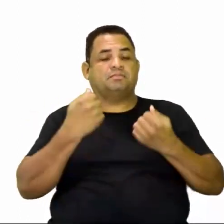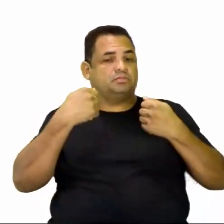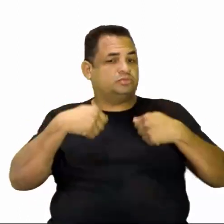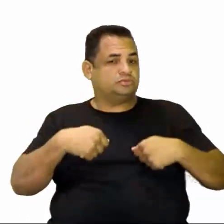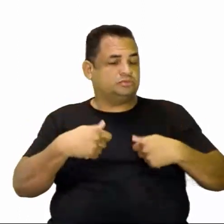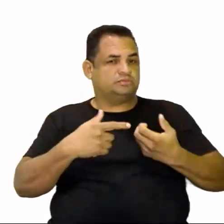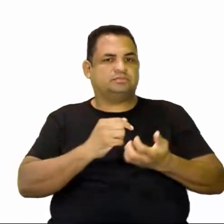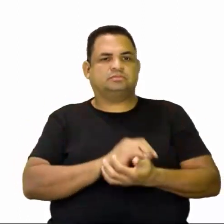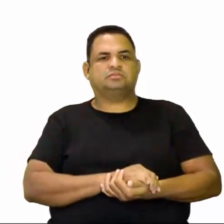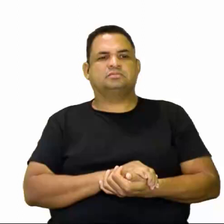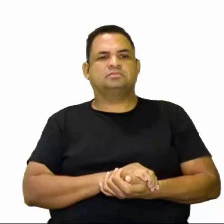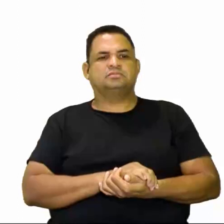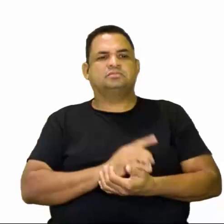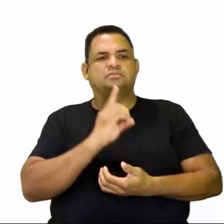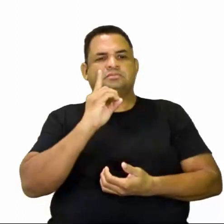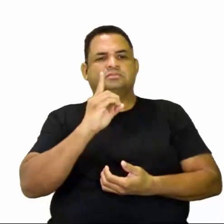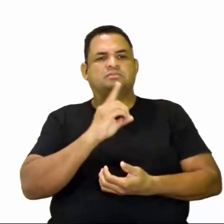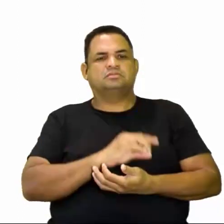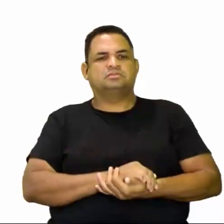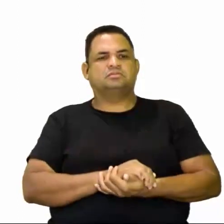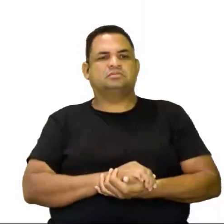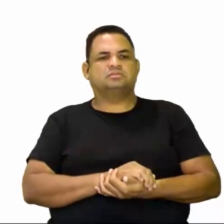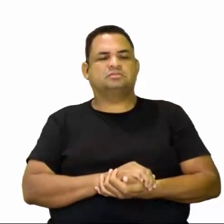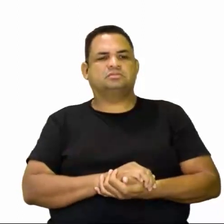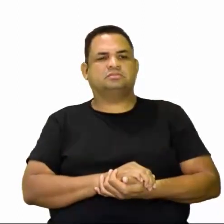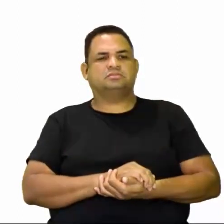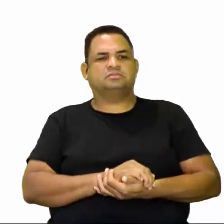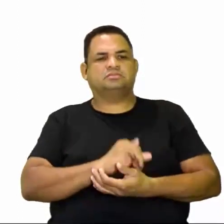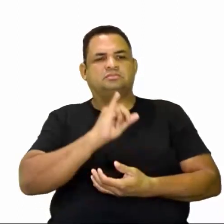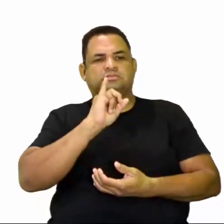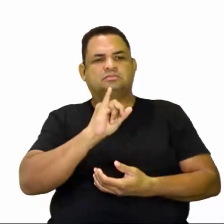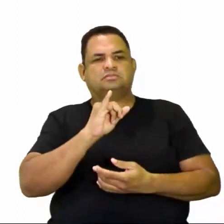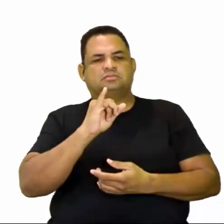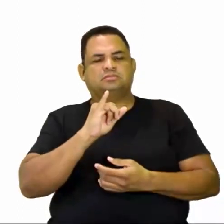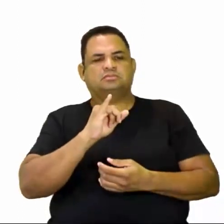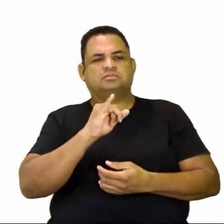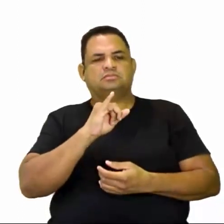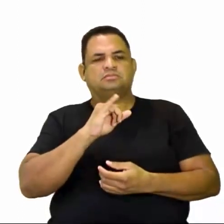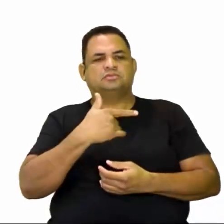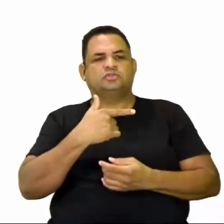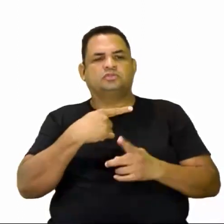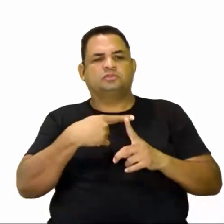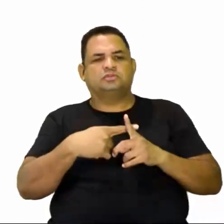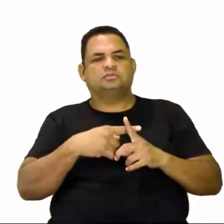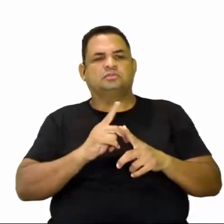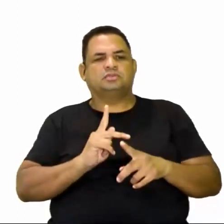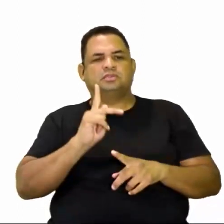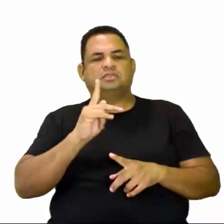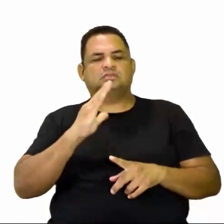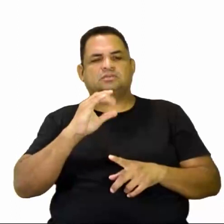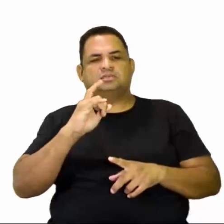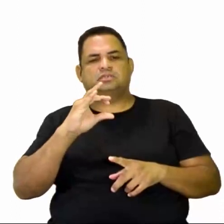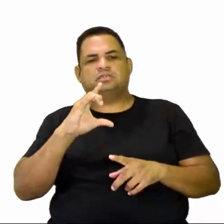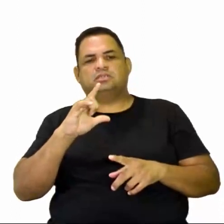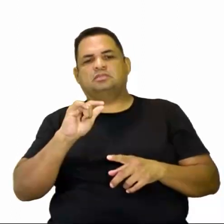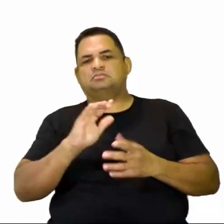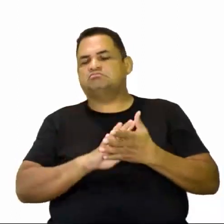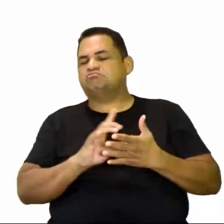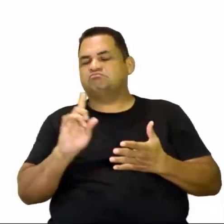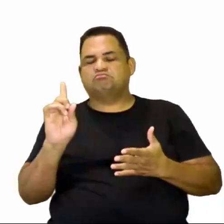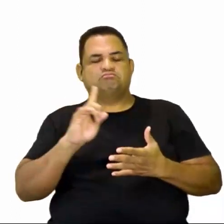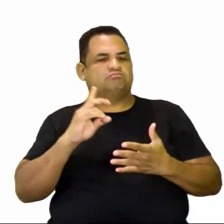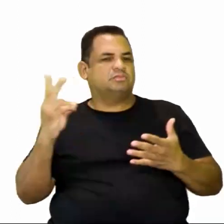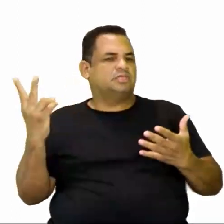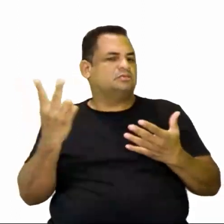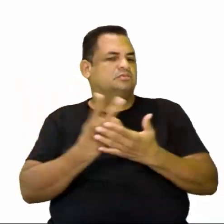possível. Na letra D, o iodo, reagindo com o KCl, não vai